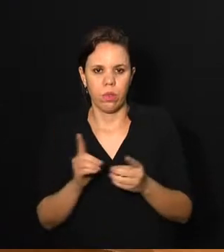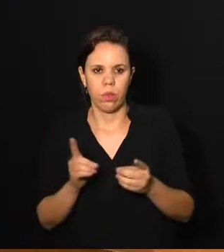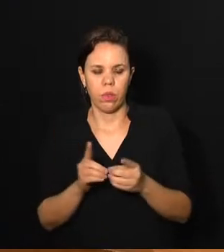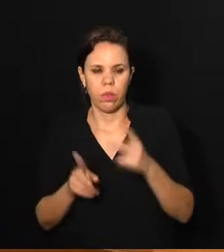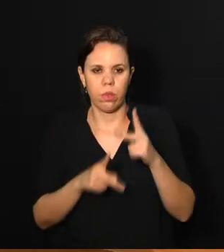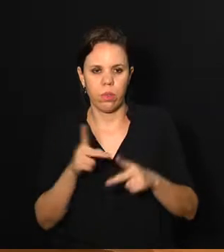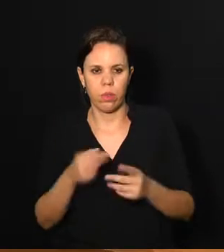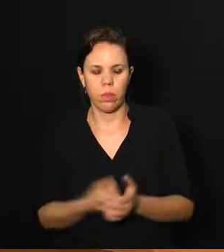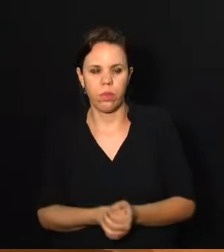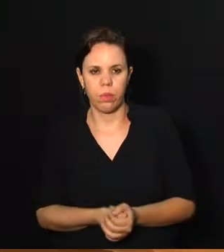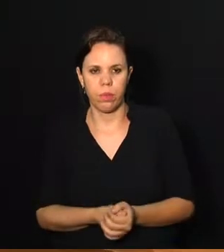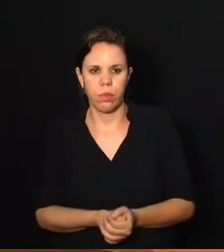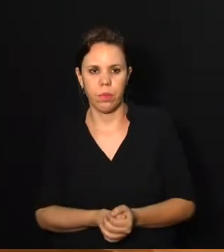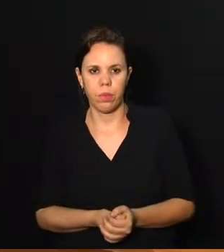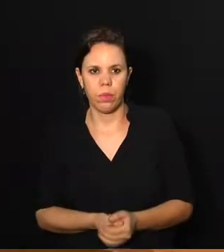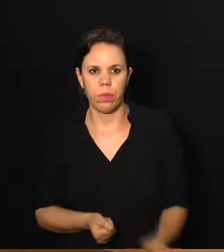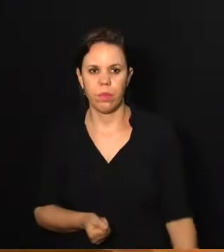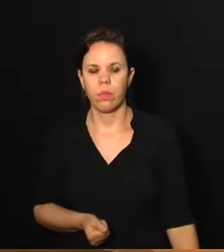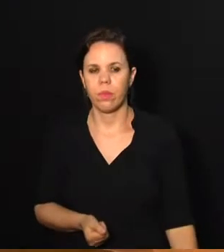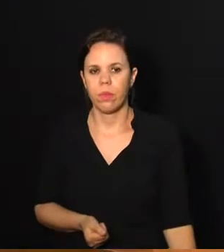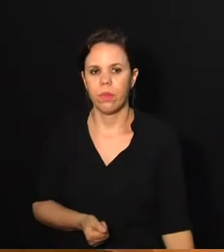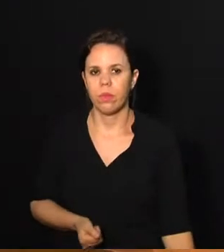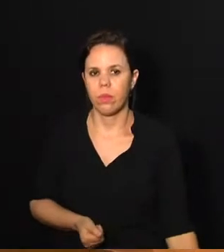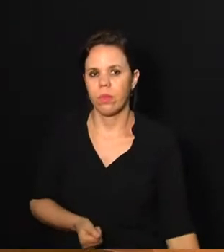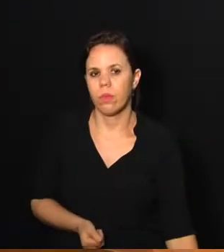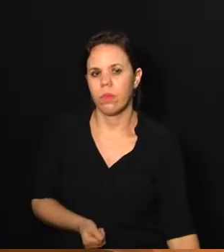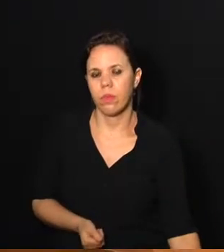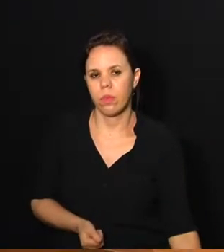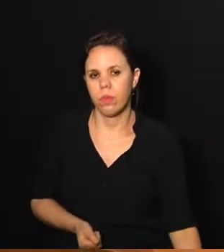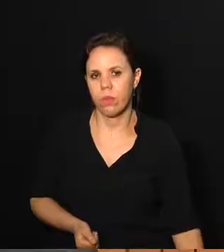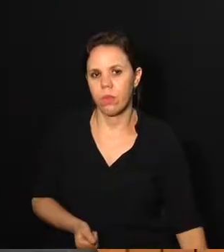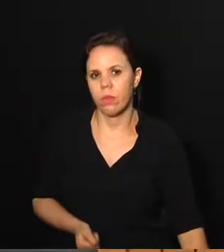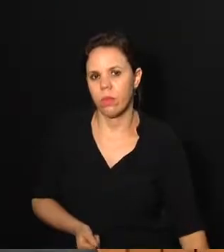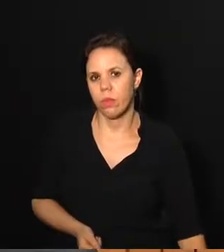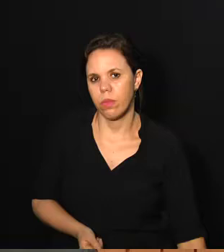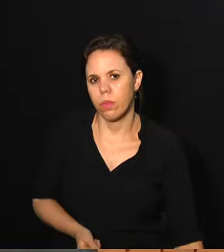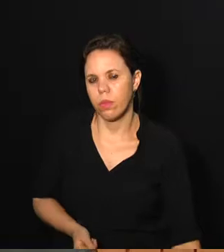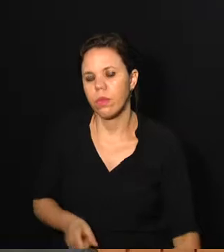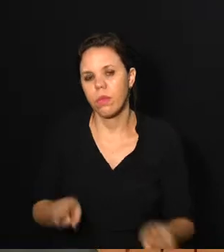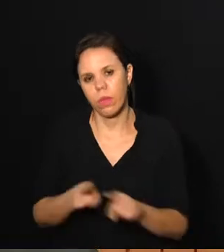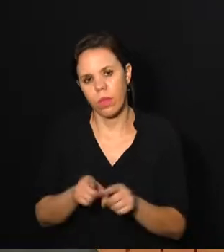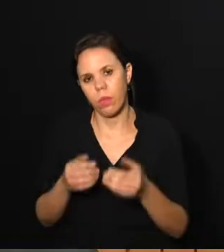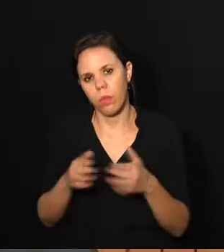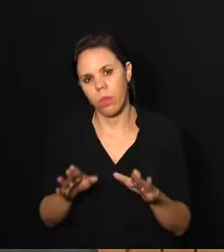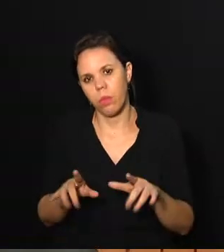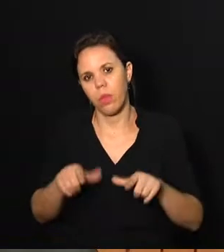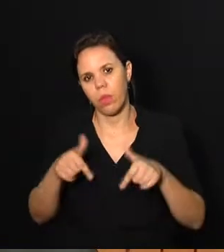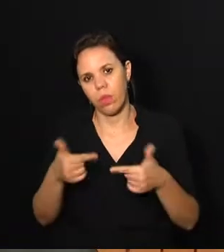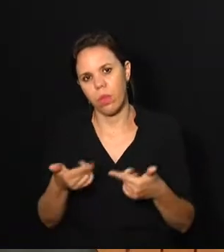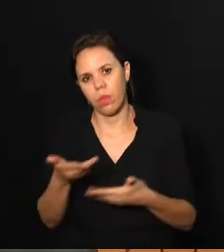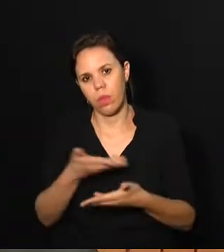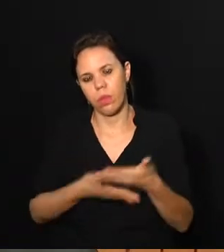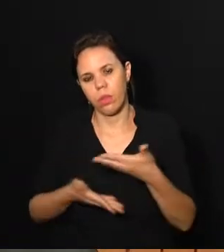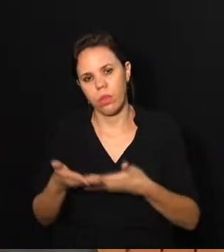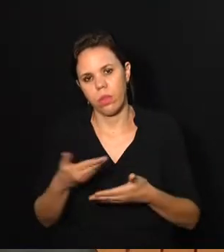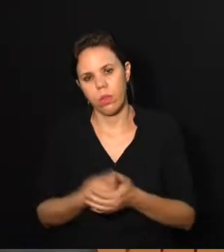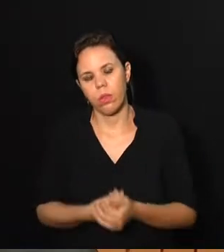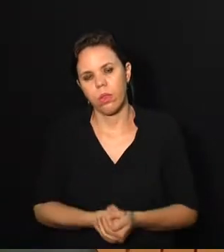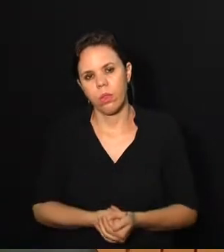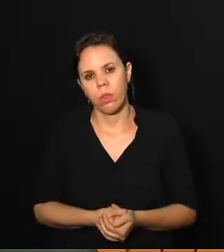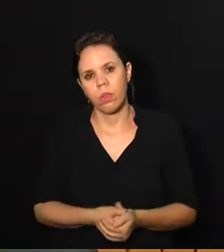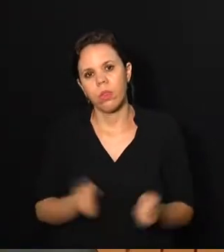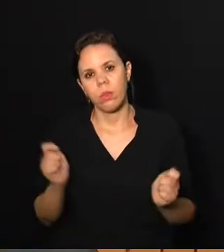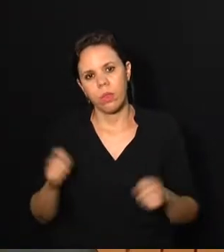da população da região, ele também permite ações intergeracionais. Então também vai